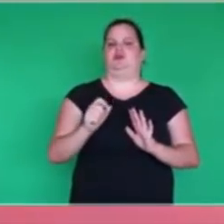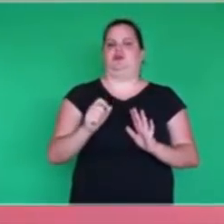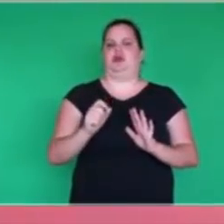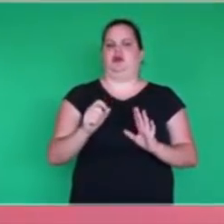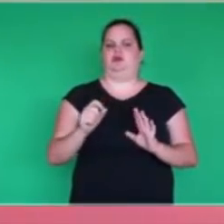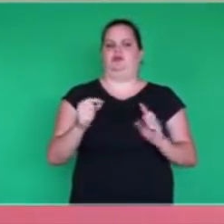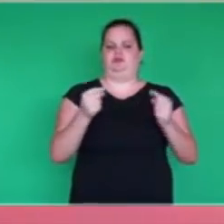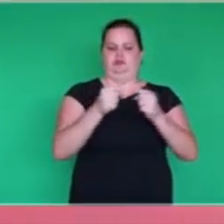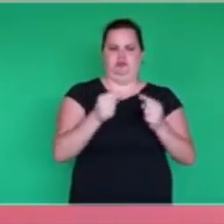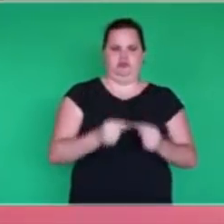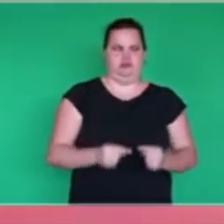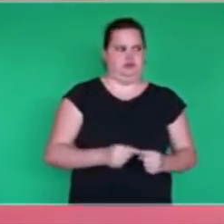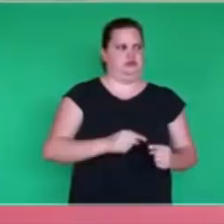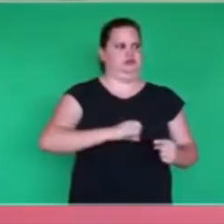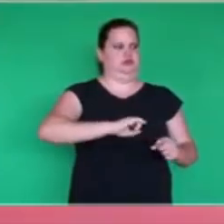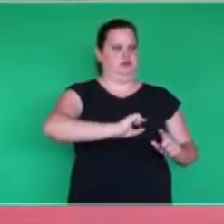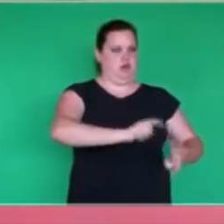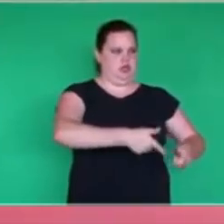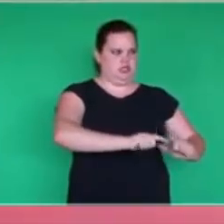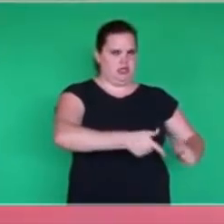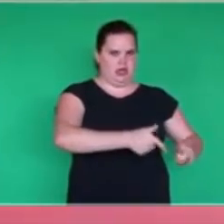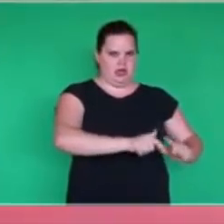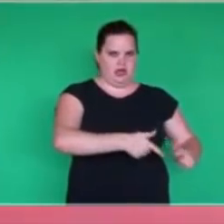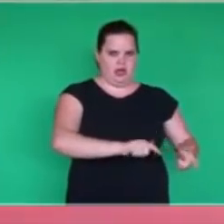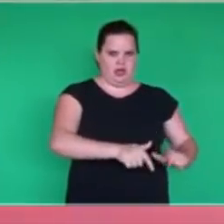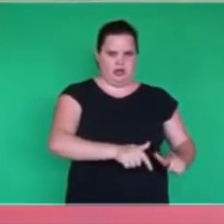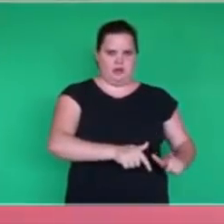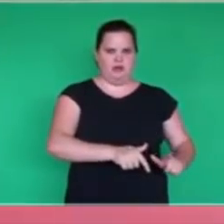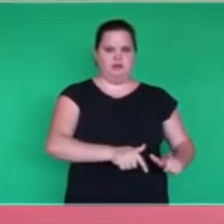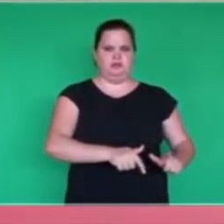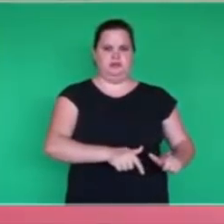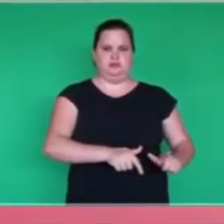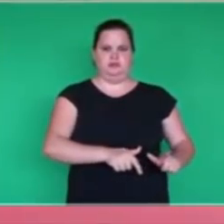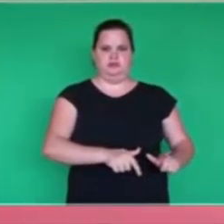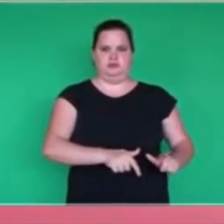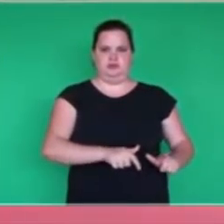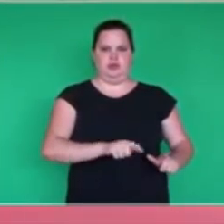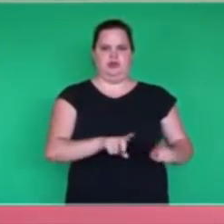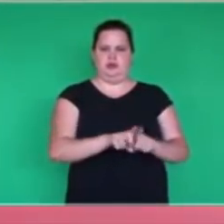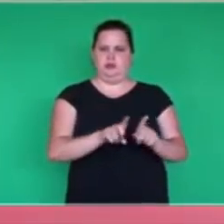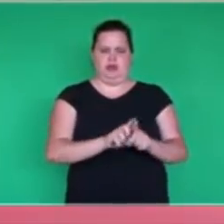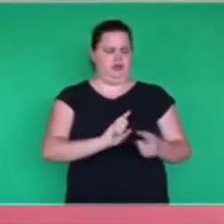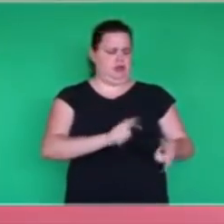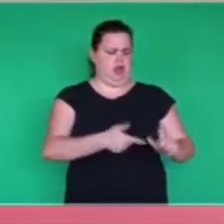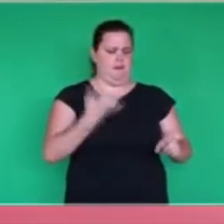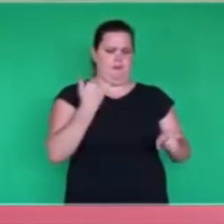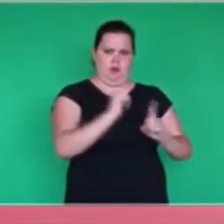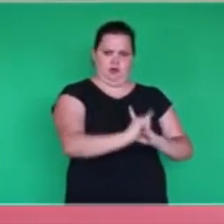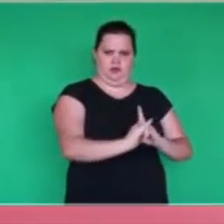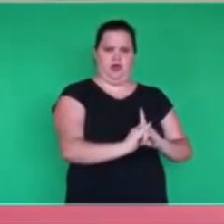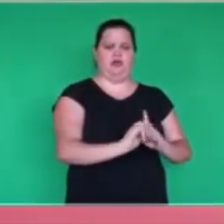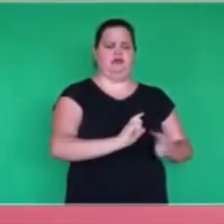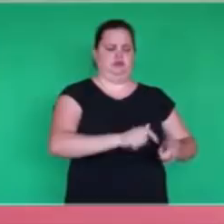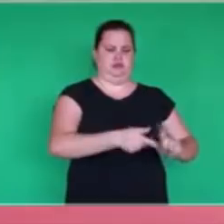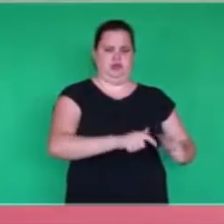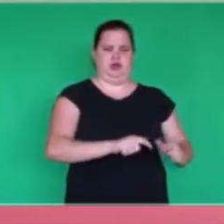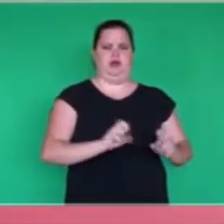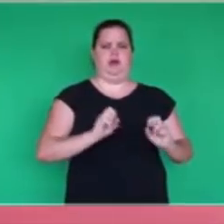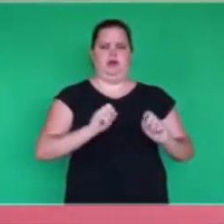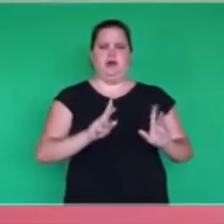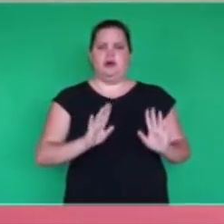com Israel, abriu, fechou, acabou. Abriu, volta Israel, fechou,